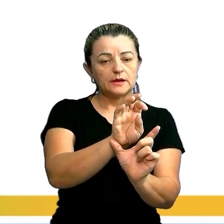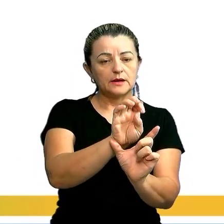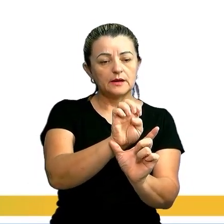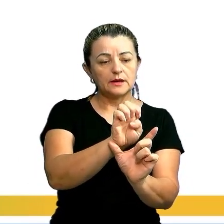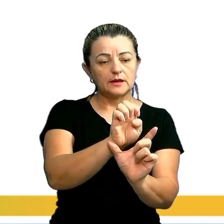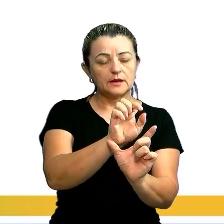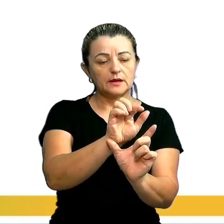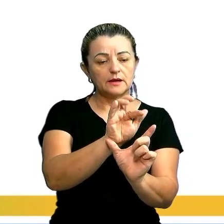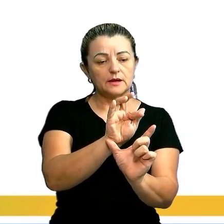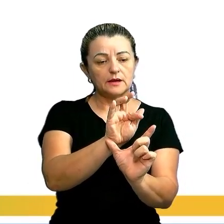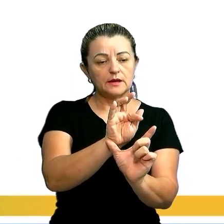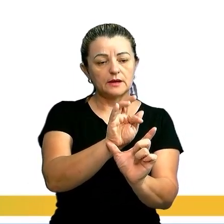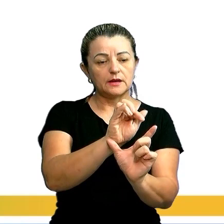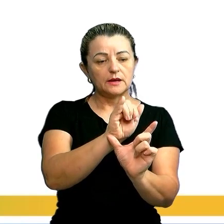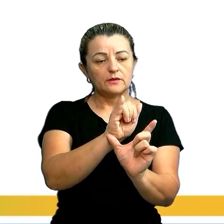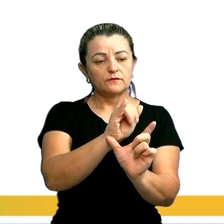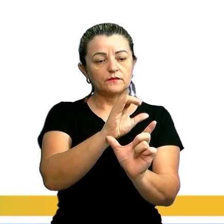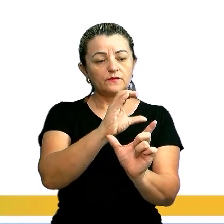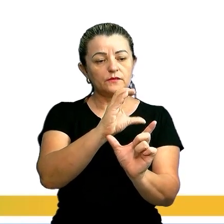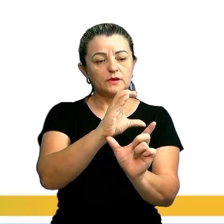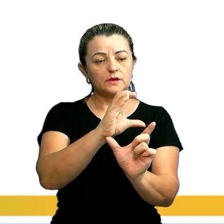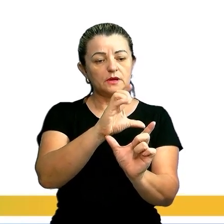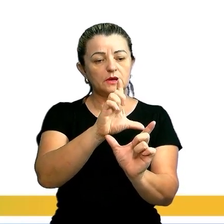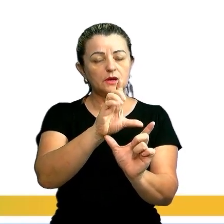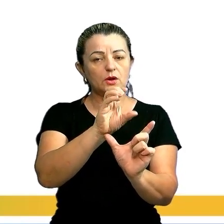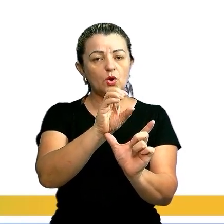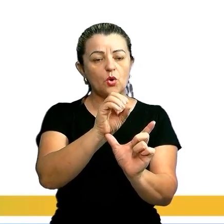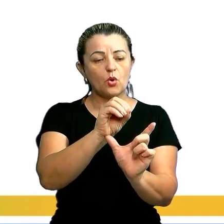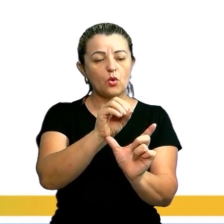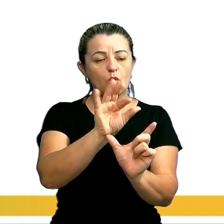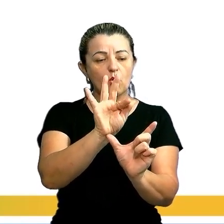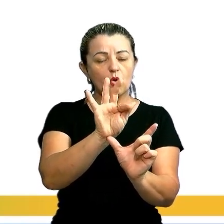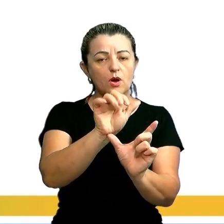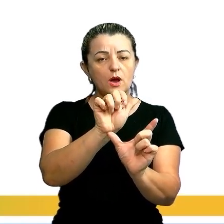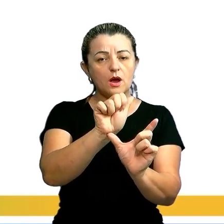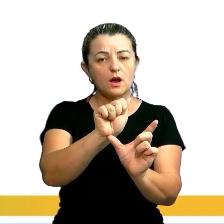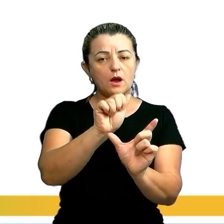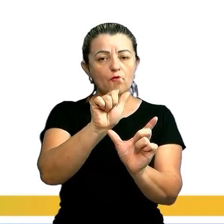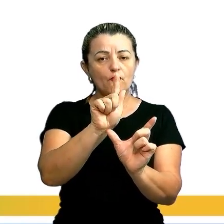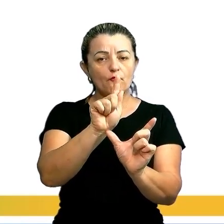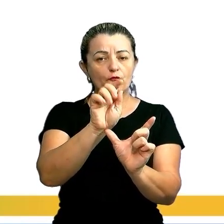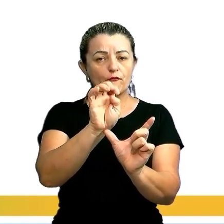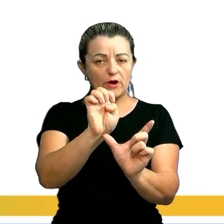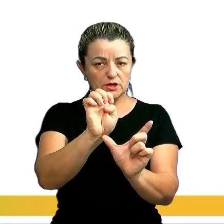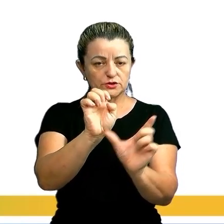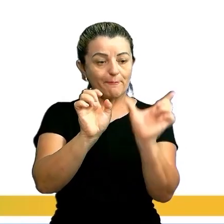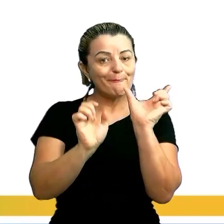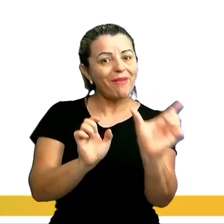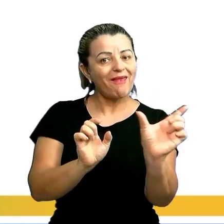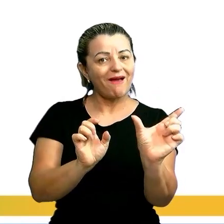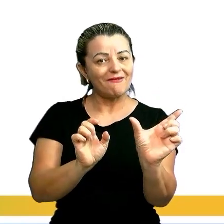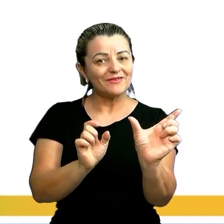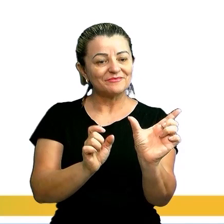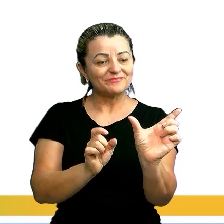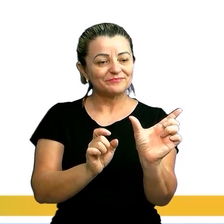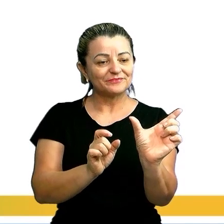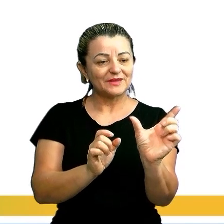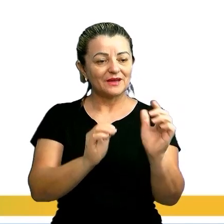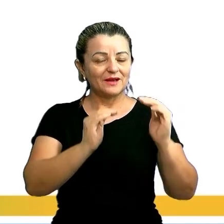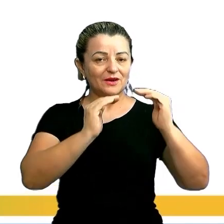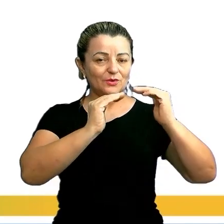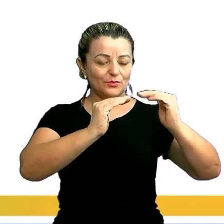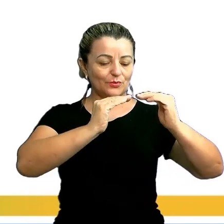reficofage, ou então reficlofage. Primeiro ali reino, depois filo, depois classe,